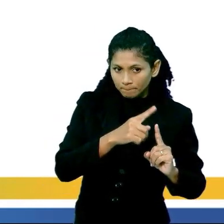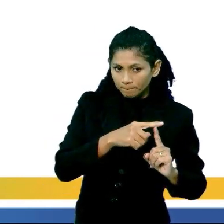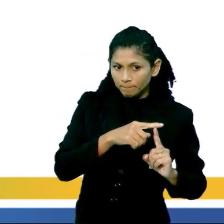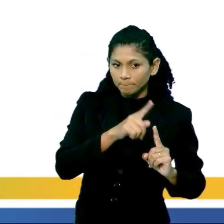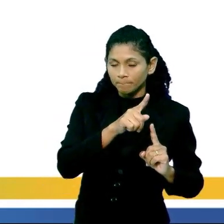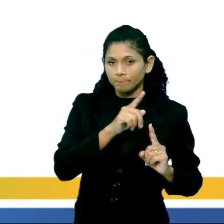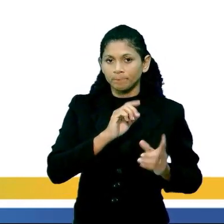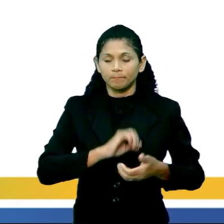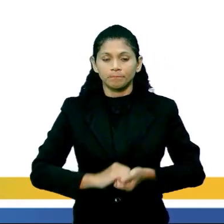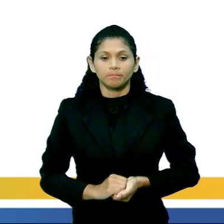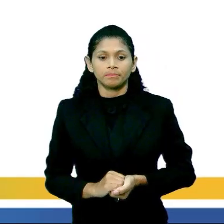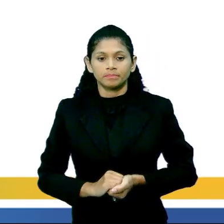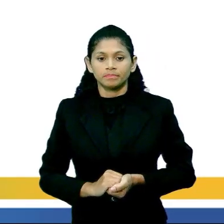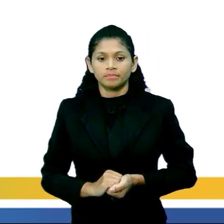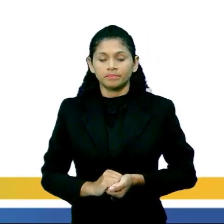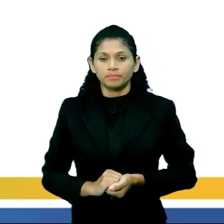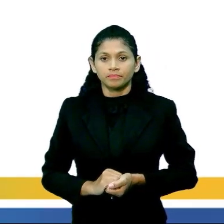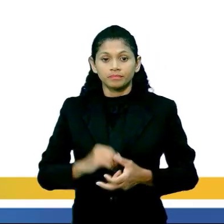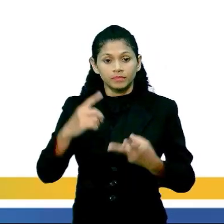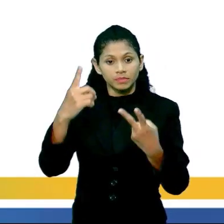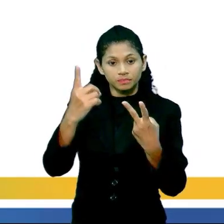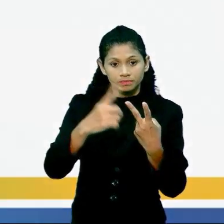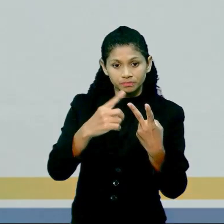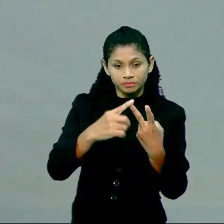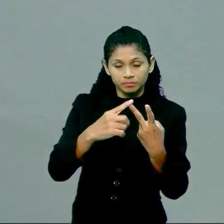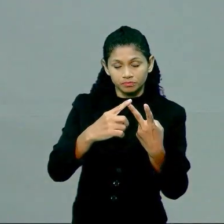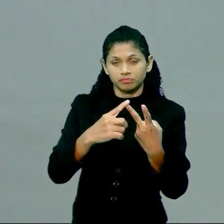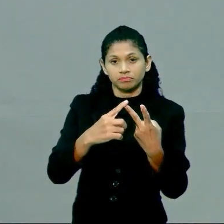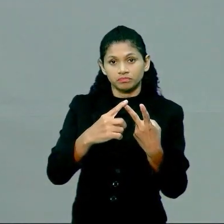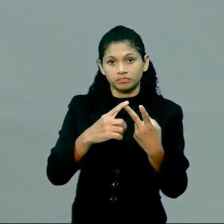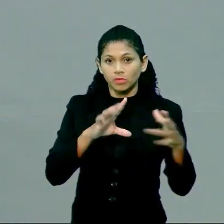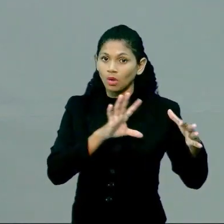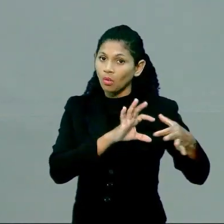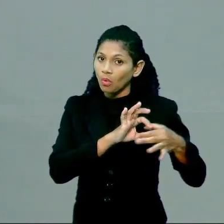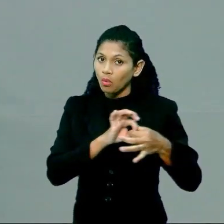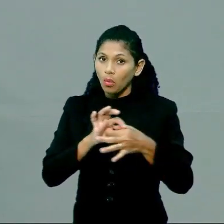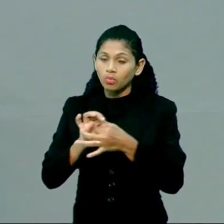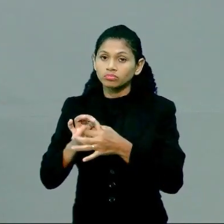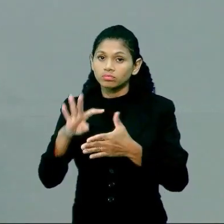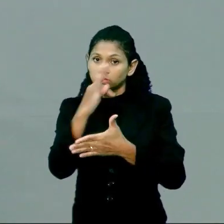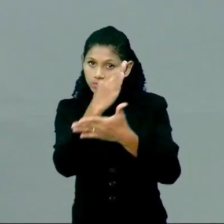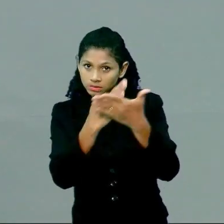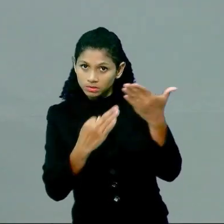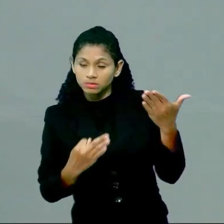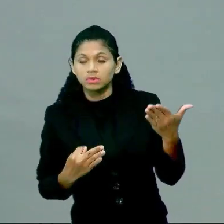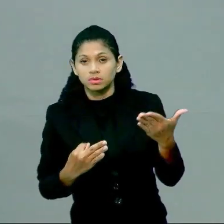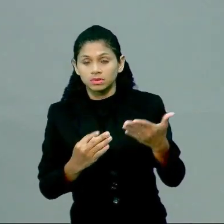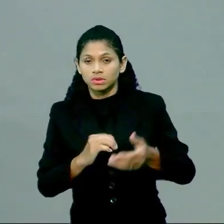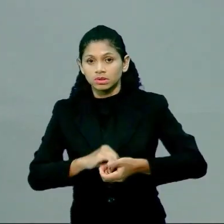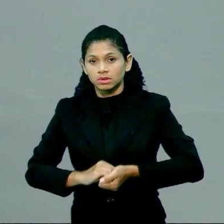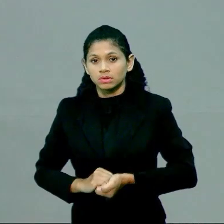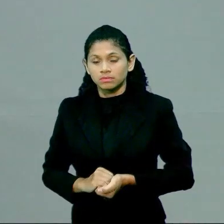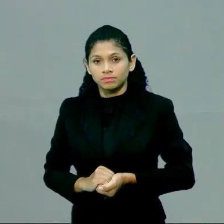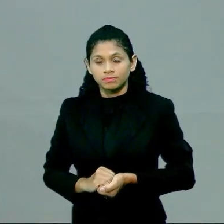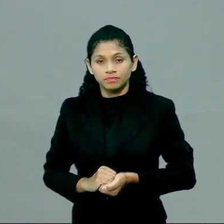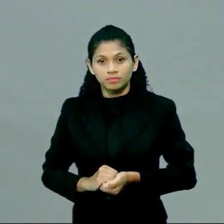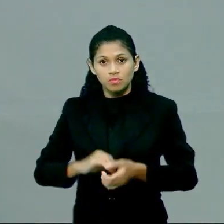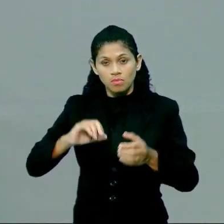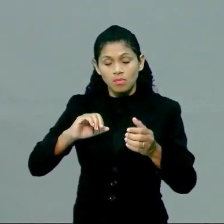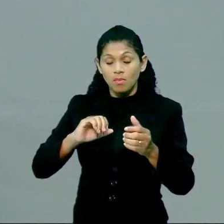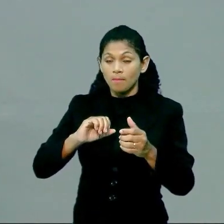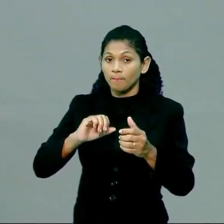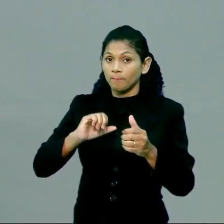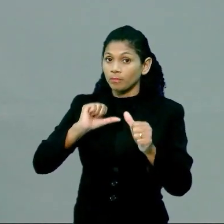Aí nós temos a de contexto, como eu estava falando. A de contexto, eu mudo a palavra, mas não